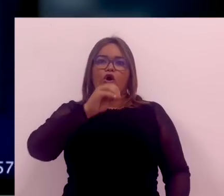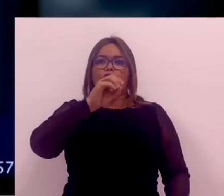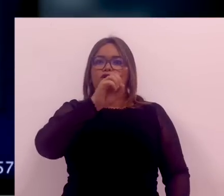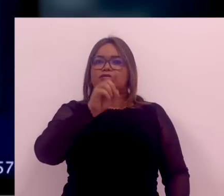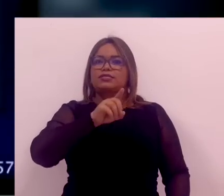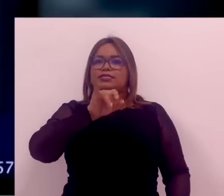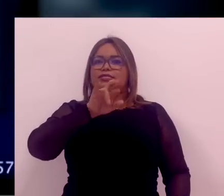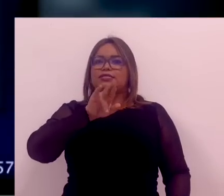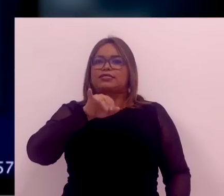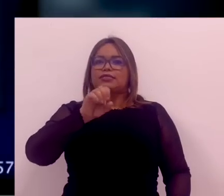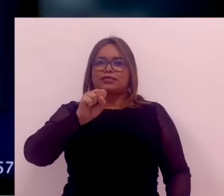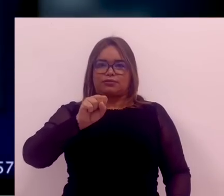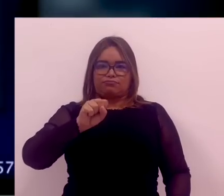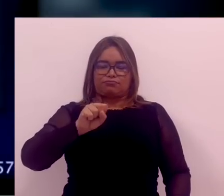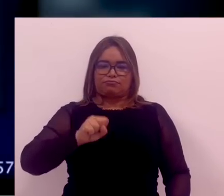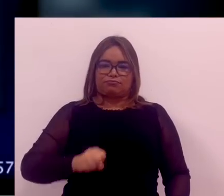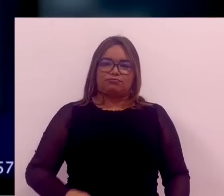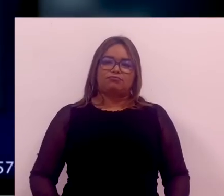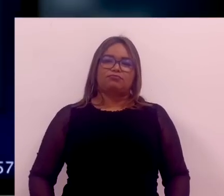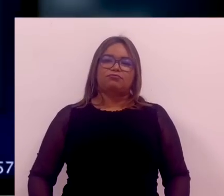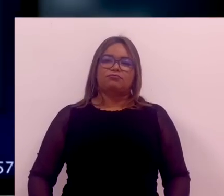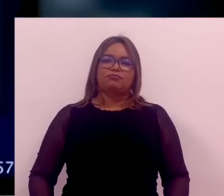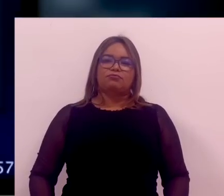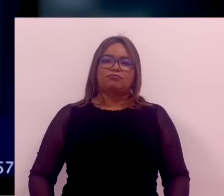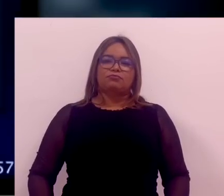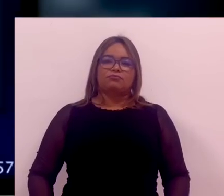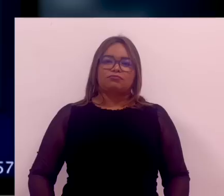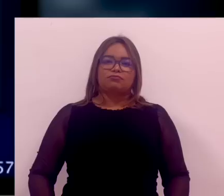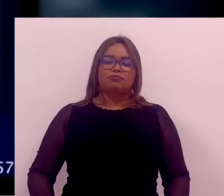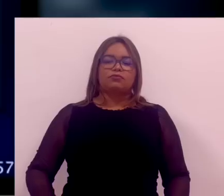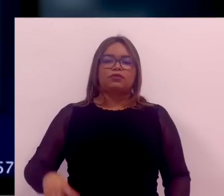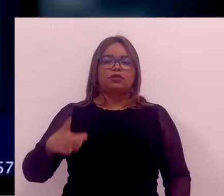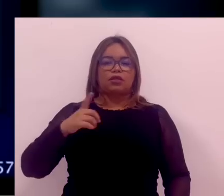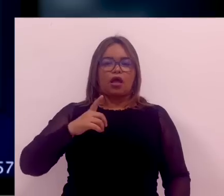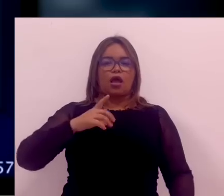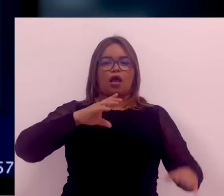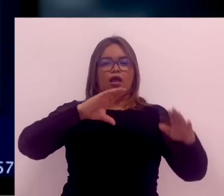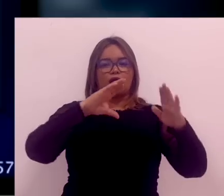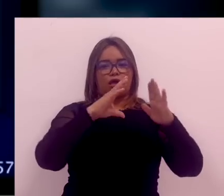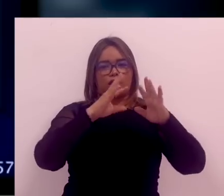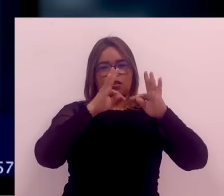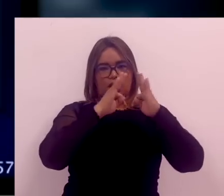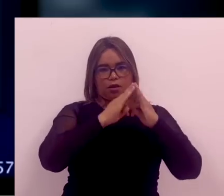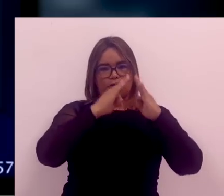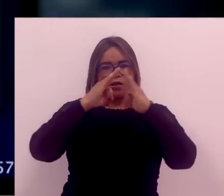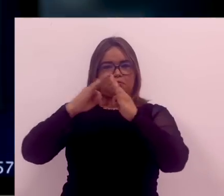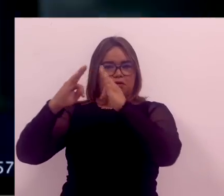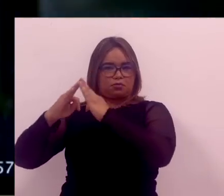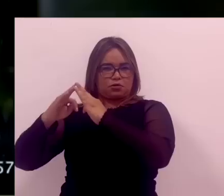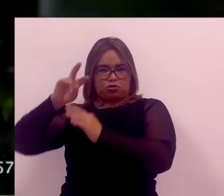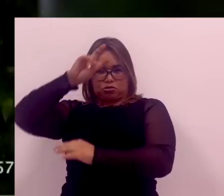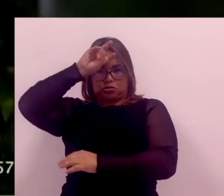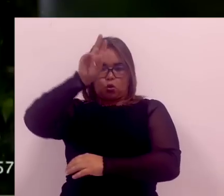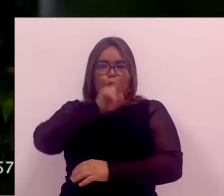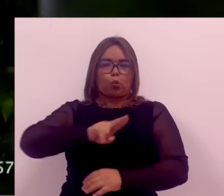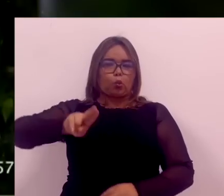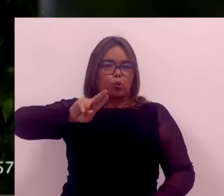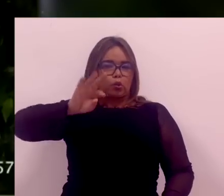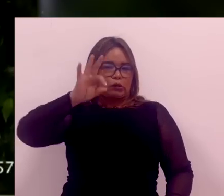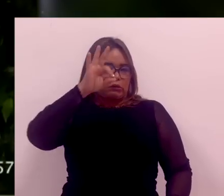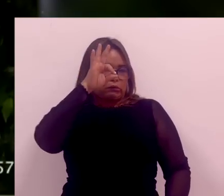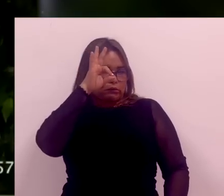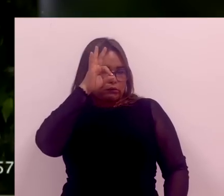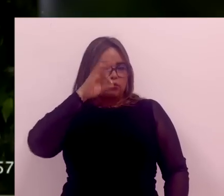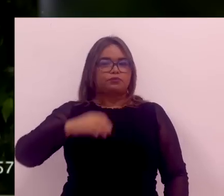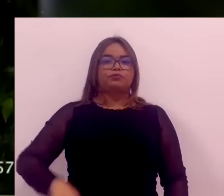sua principal divindade. Pelo símbolo de um olho aberto, eles colocavam seu hieróglifo em todos os seus templos.